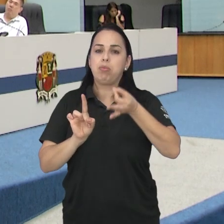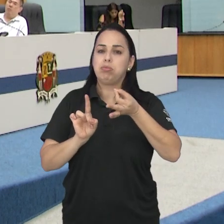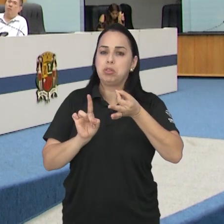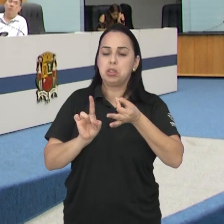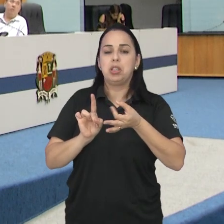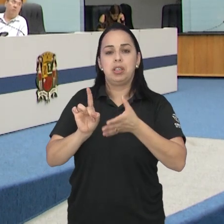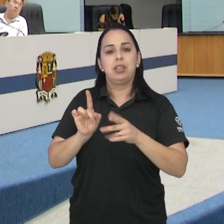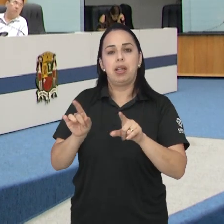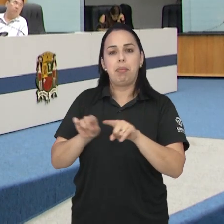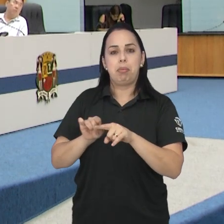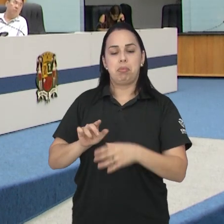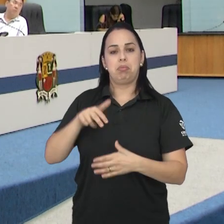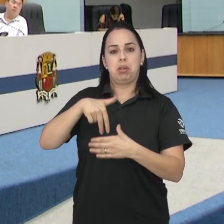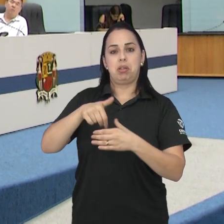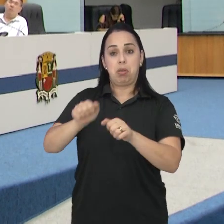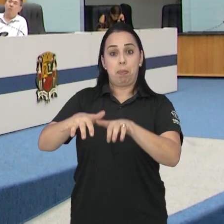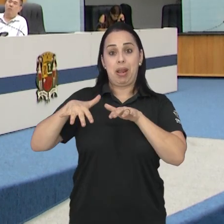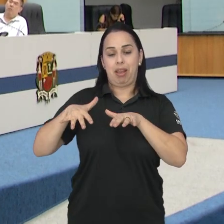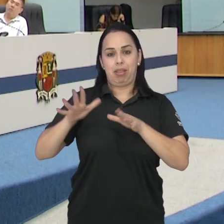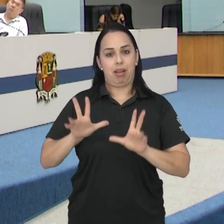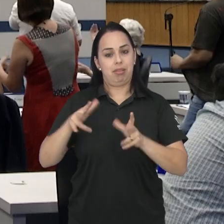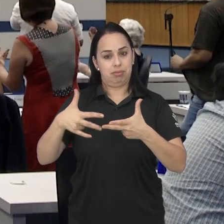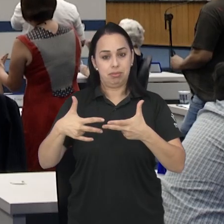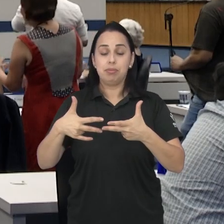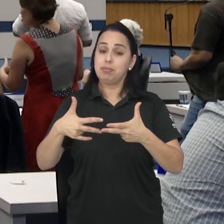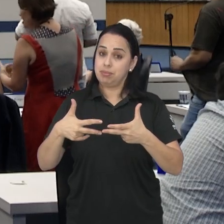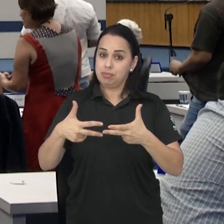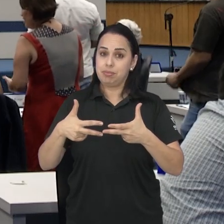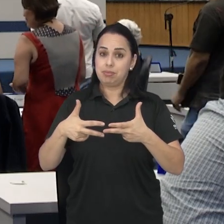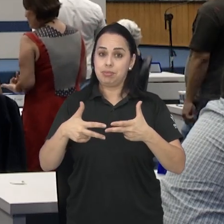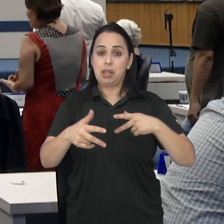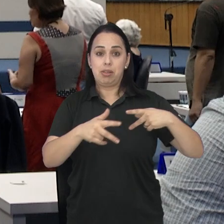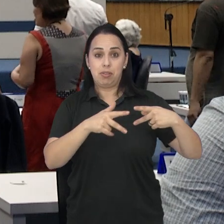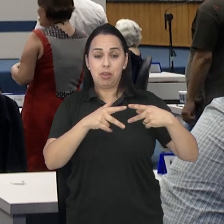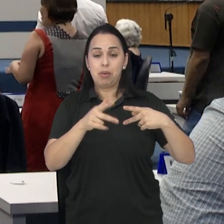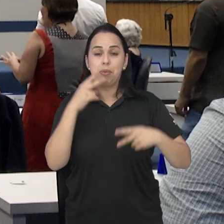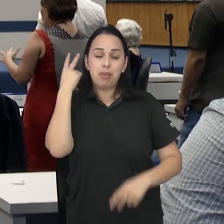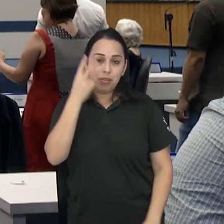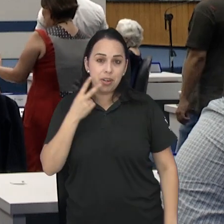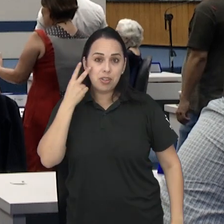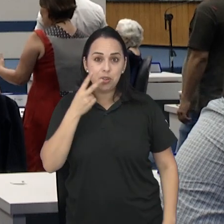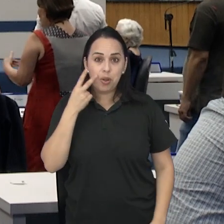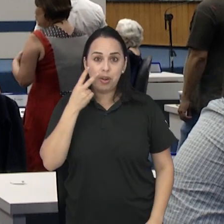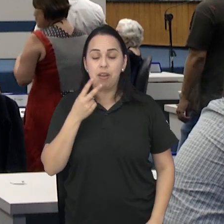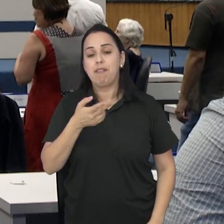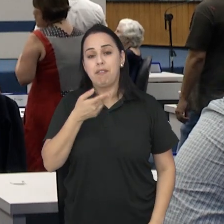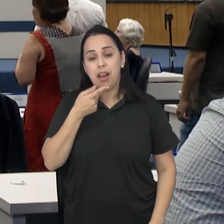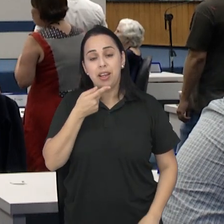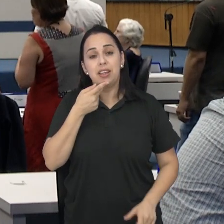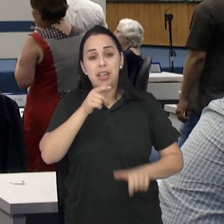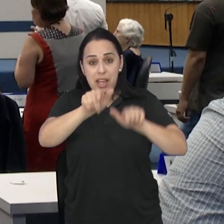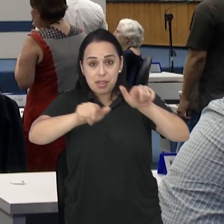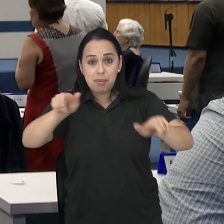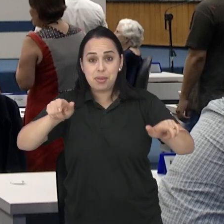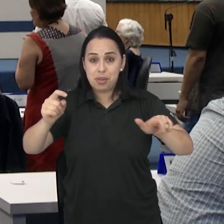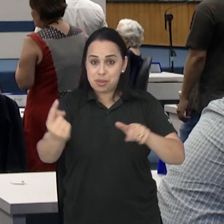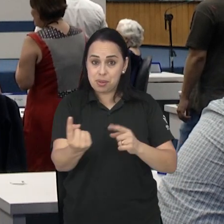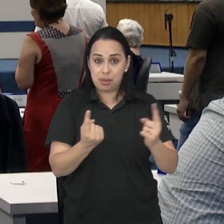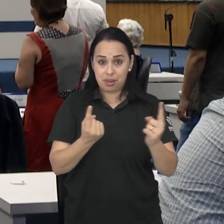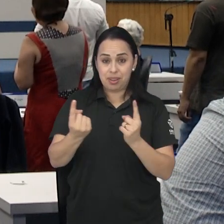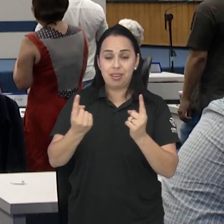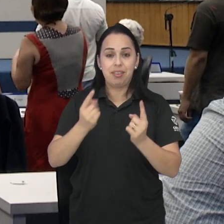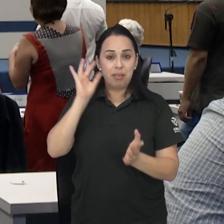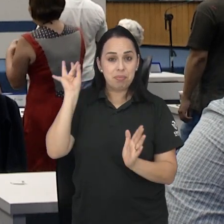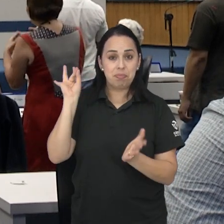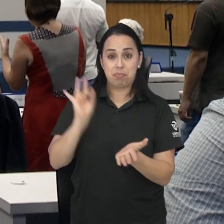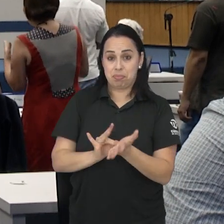vereadores diretamente do plenário da Câmara. Para os vereadores, a participação popular dá legitimidade às ações